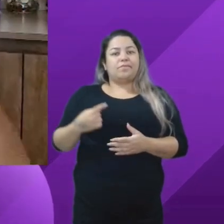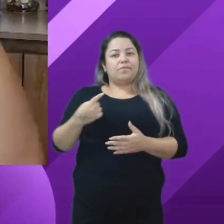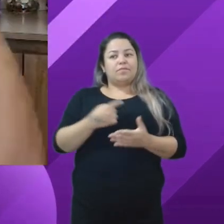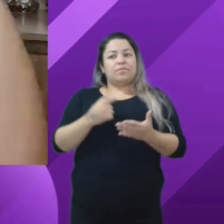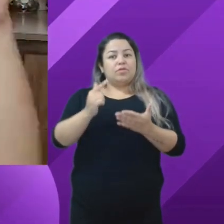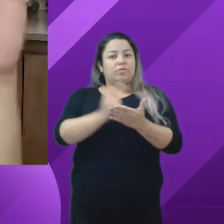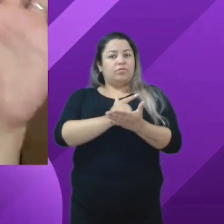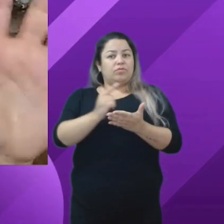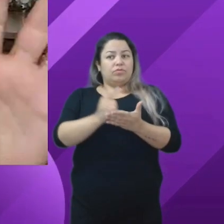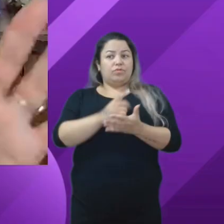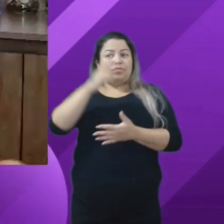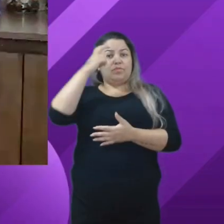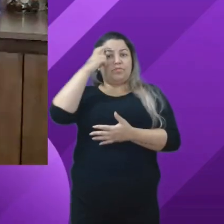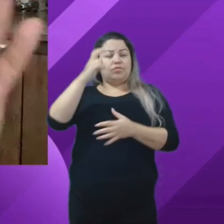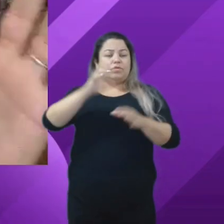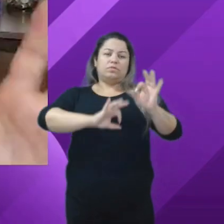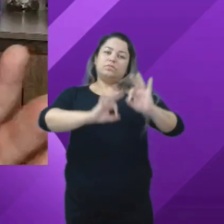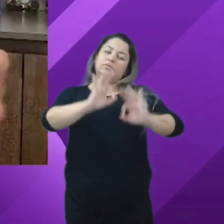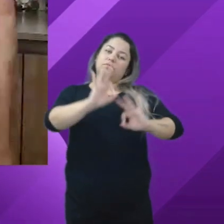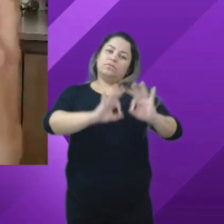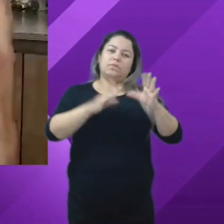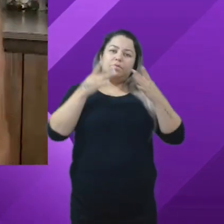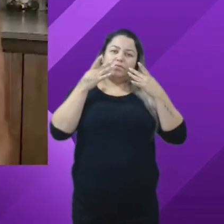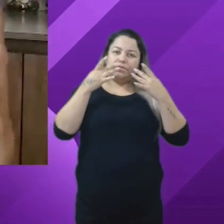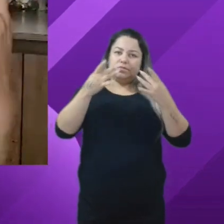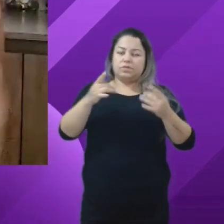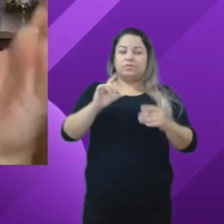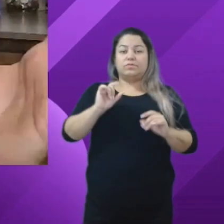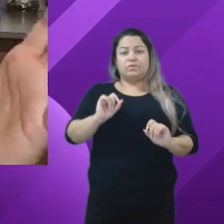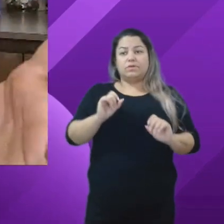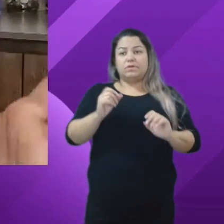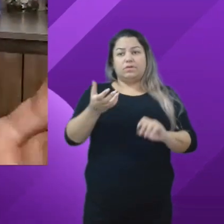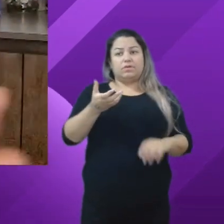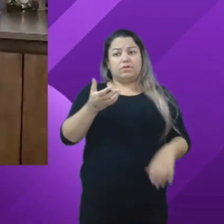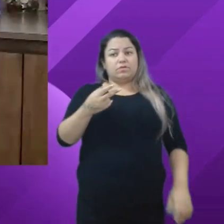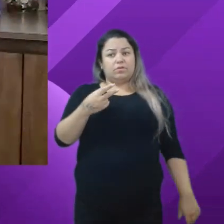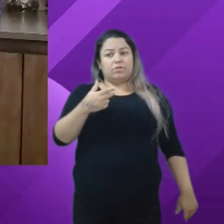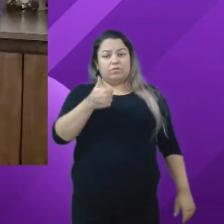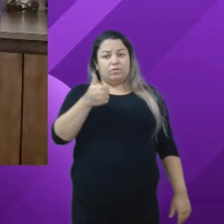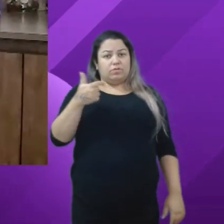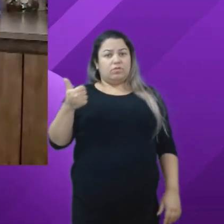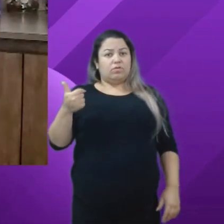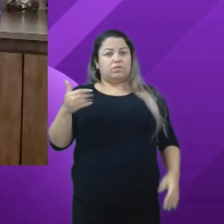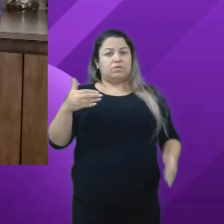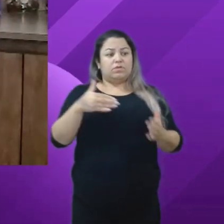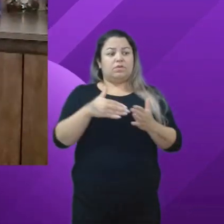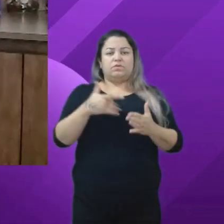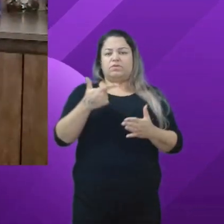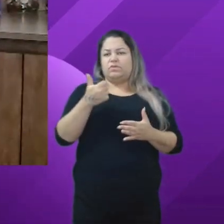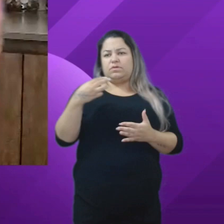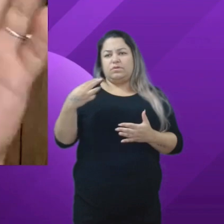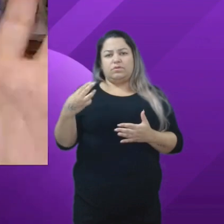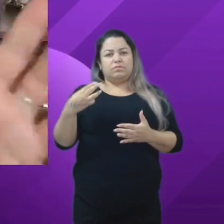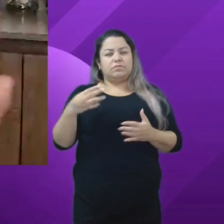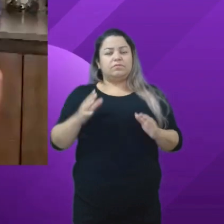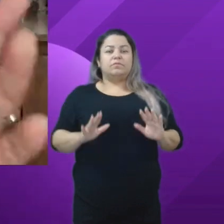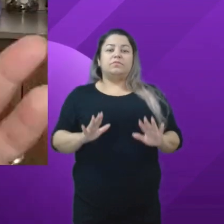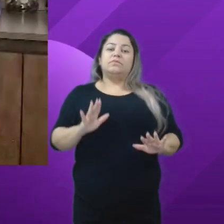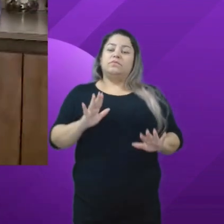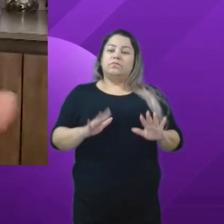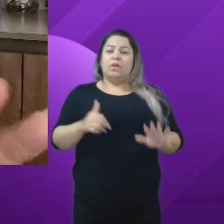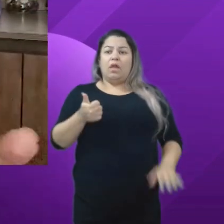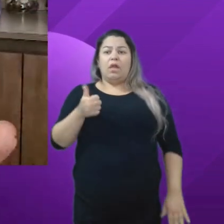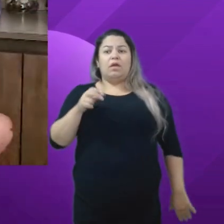digital, que organizava a apresentação do que era cultura digital há 12, 13 anos. E aí são 15, mais ou